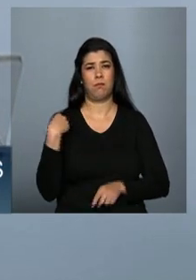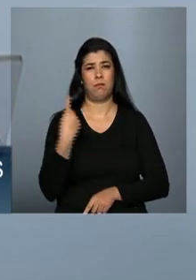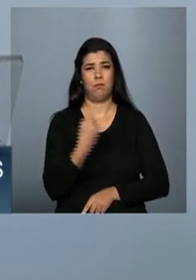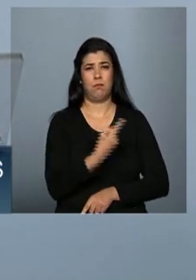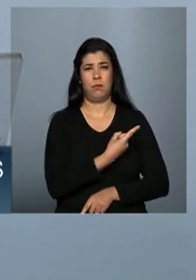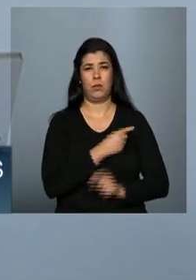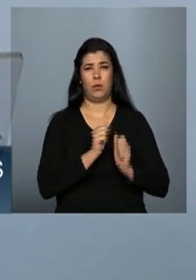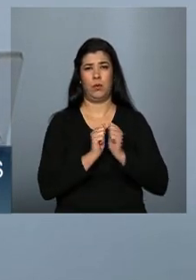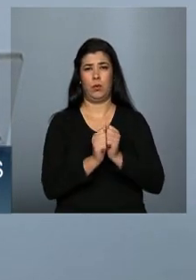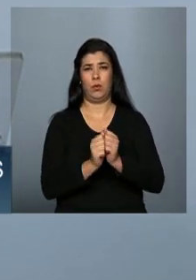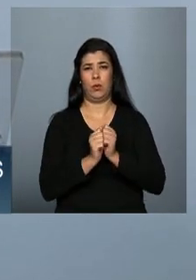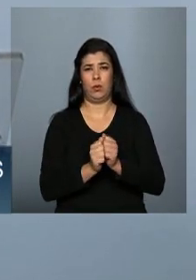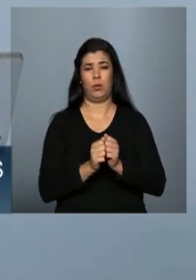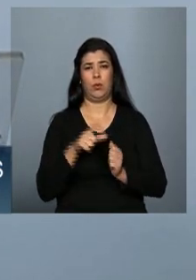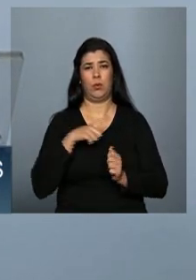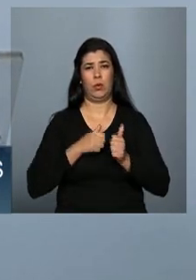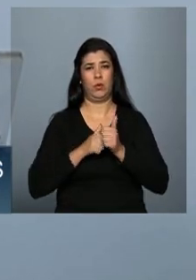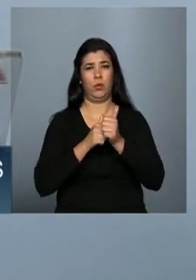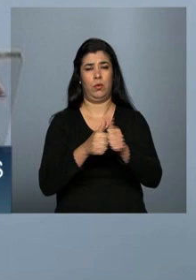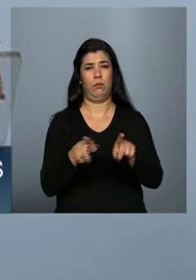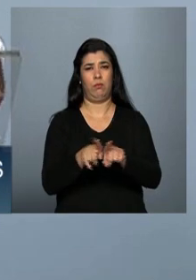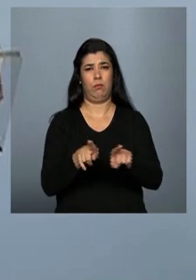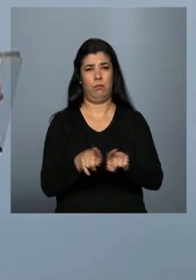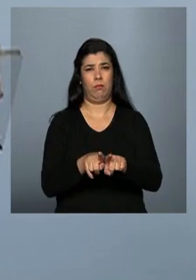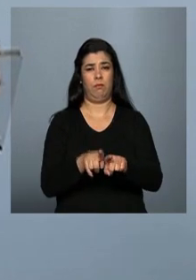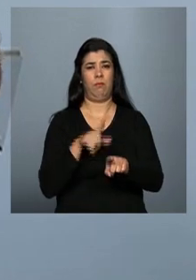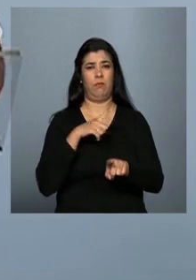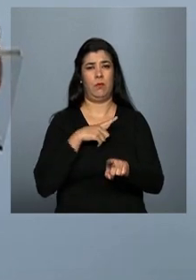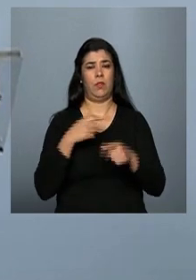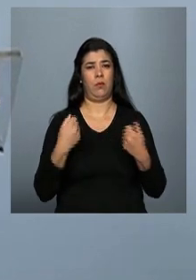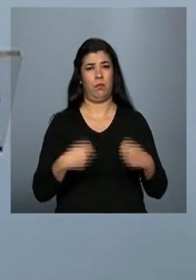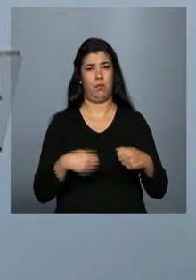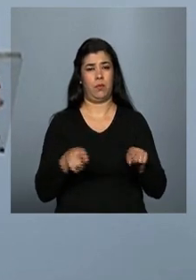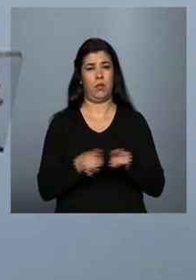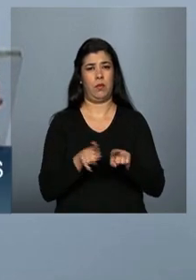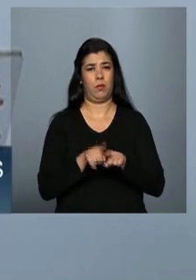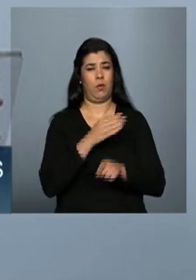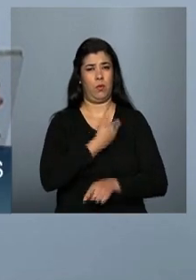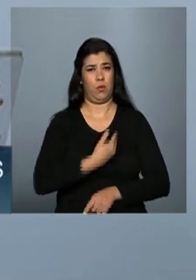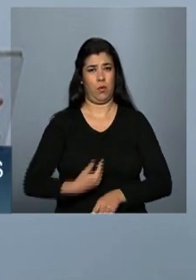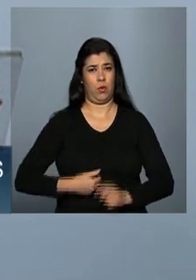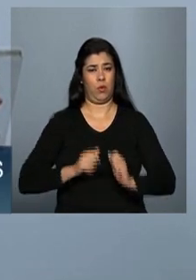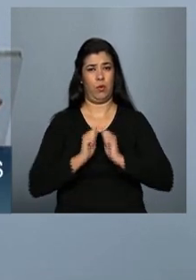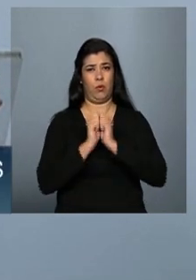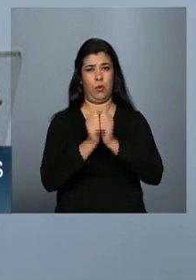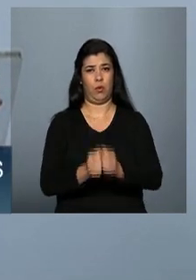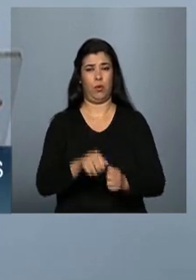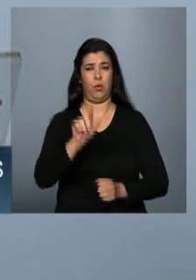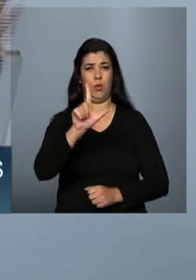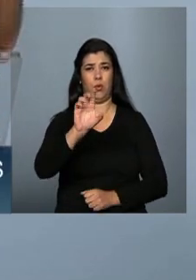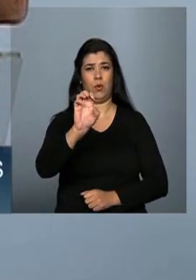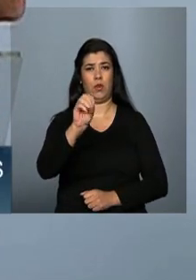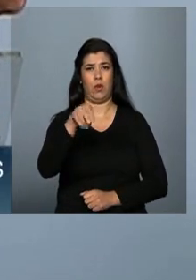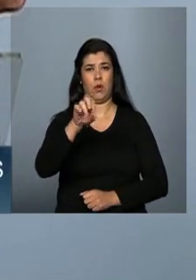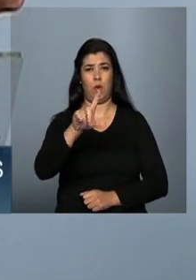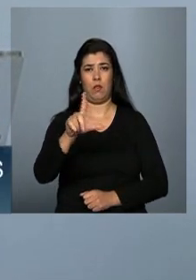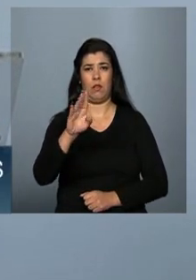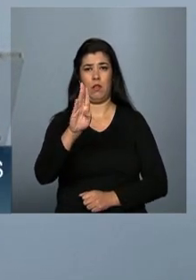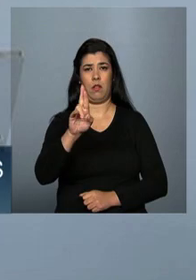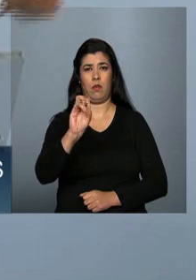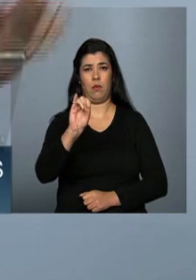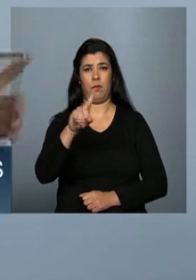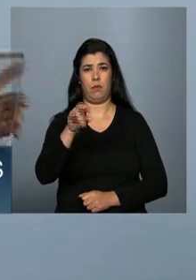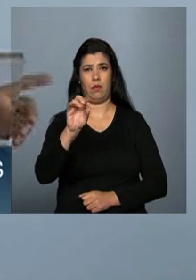programa Fábrica de Escola. Nós homenageamos o governador Leonel Brizola, que pode ser o cara